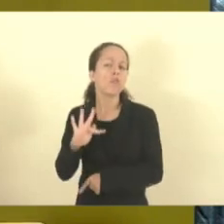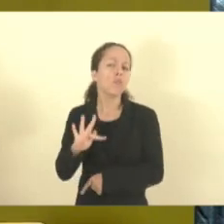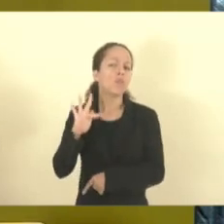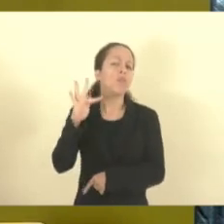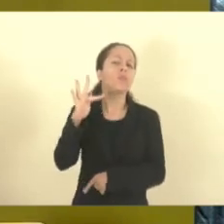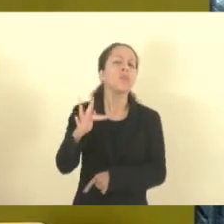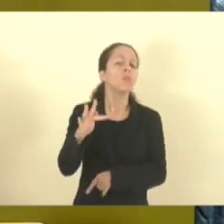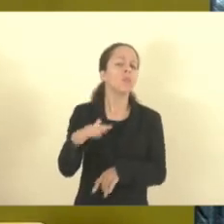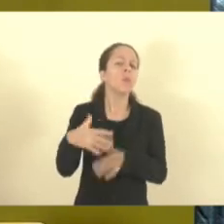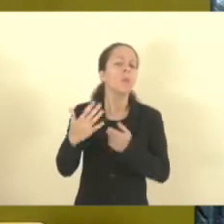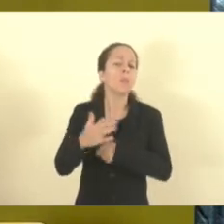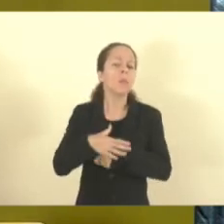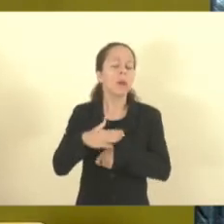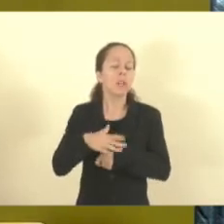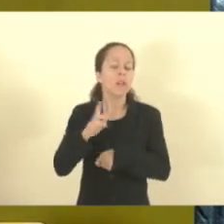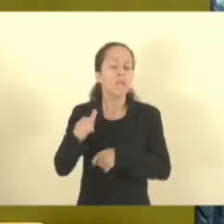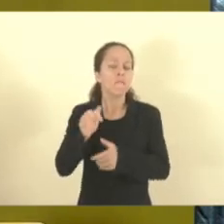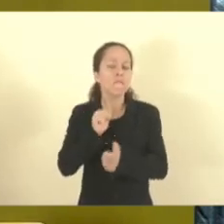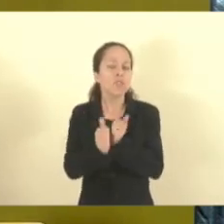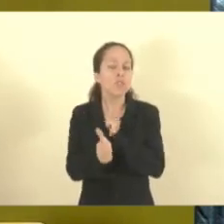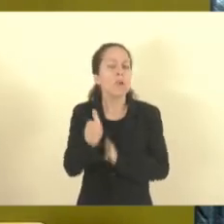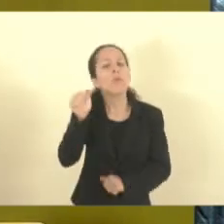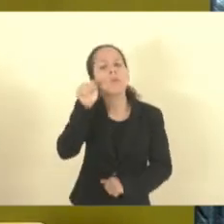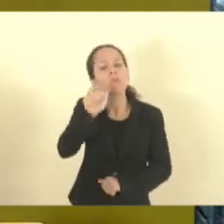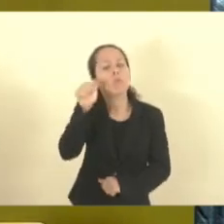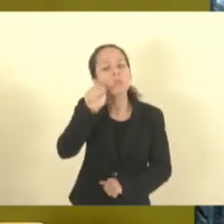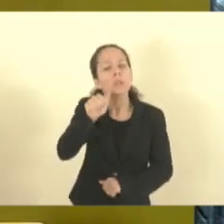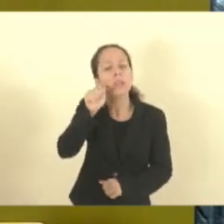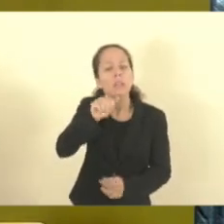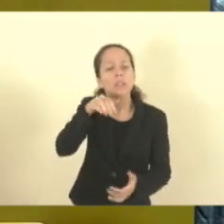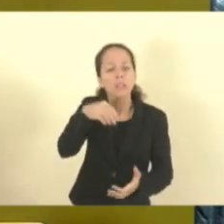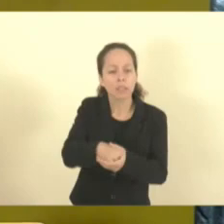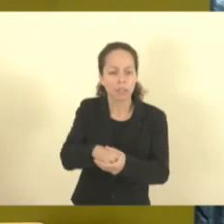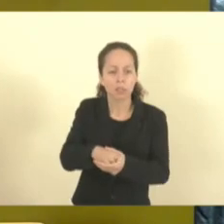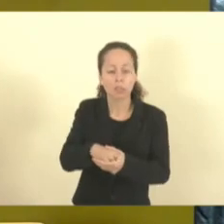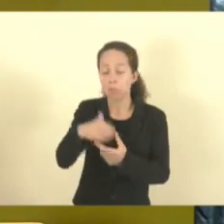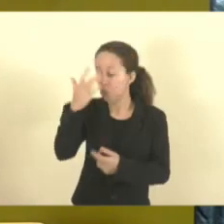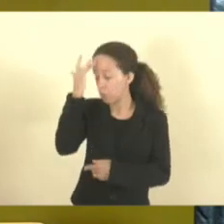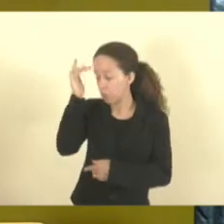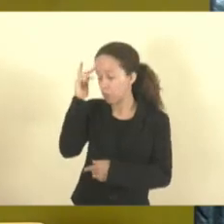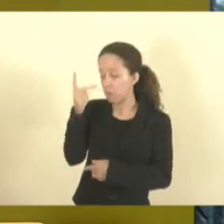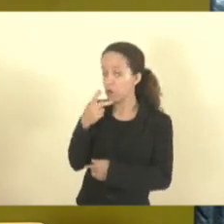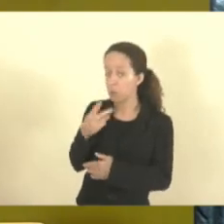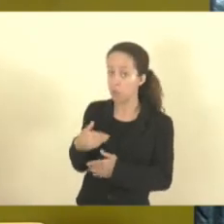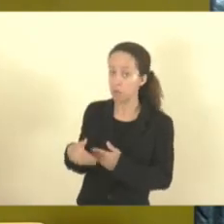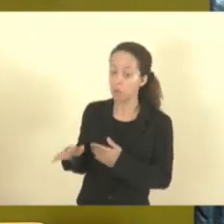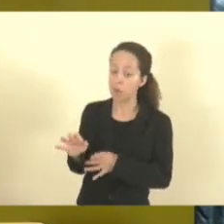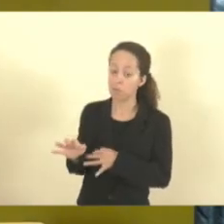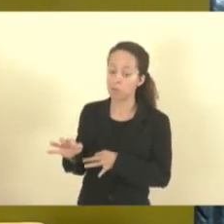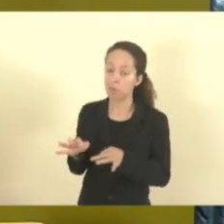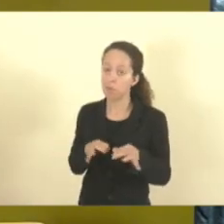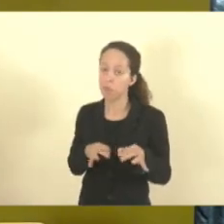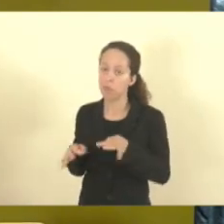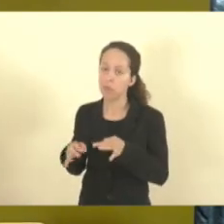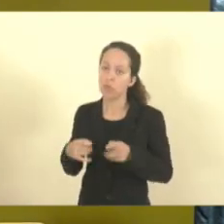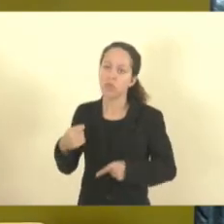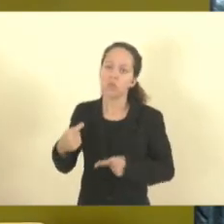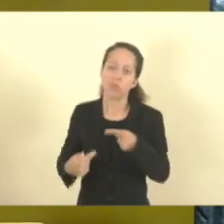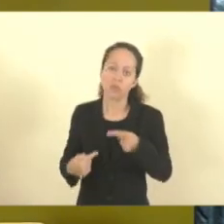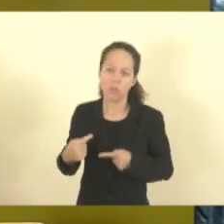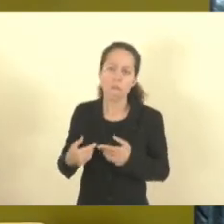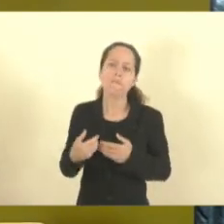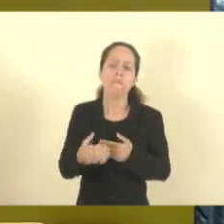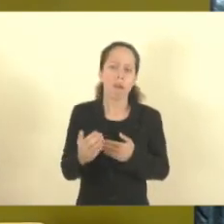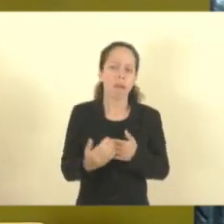o futebol feminino na desportiva. Então, já disseram que vão, que já estão em processo de discussão e que vão